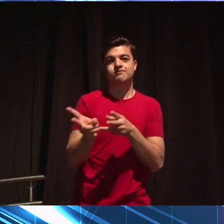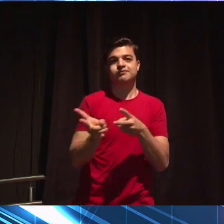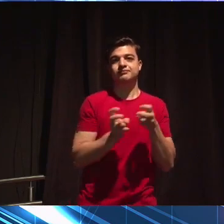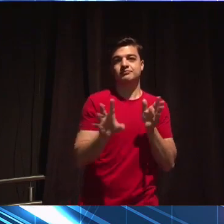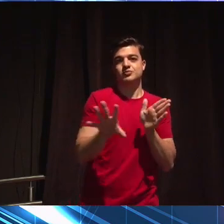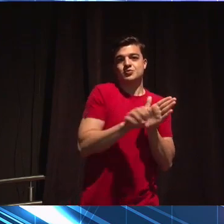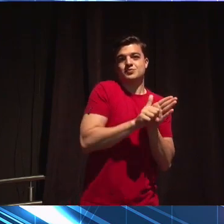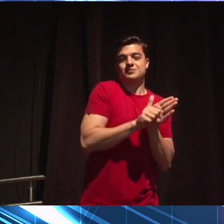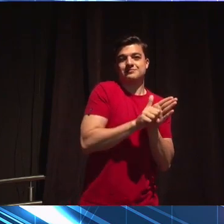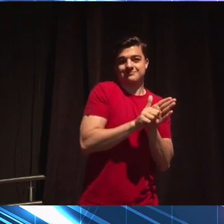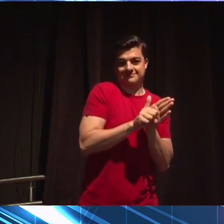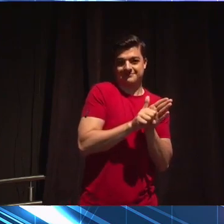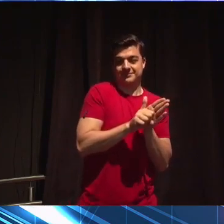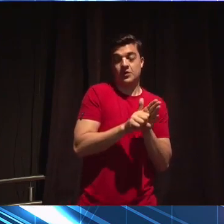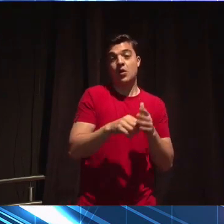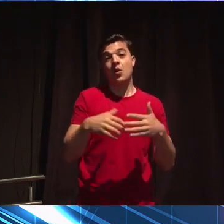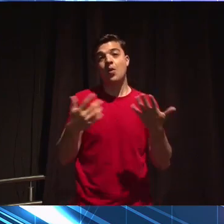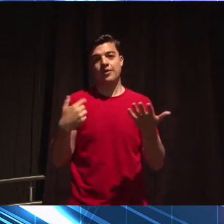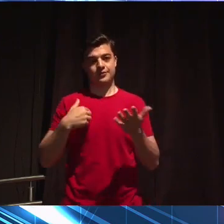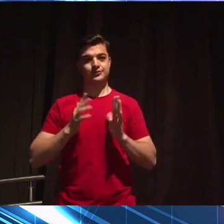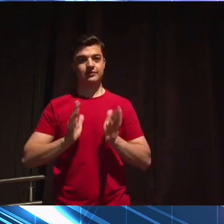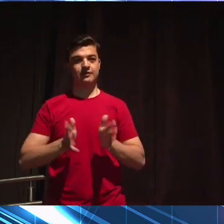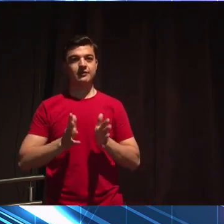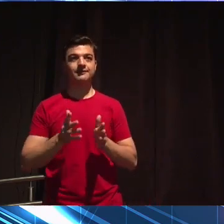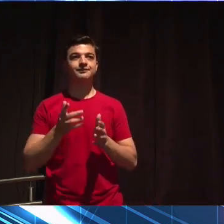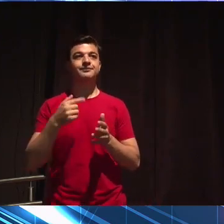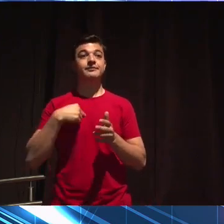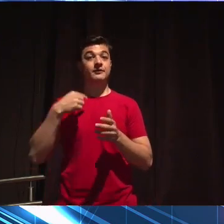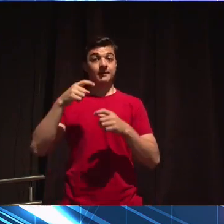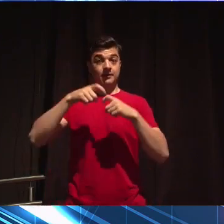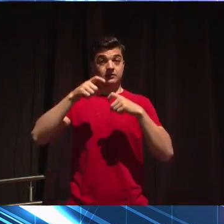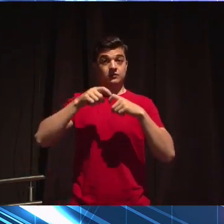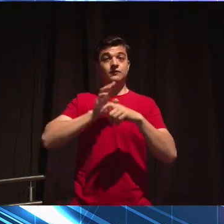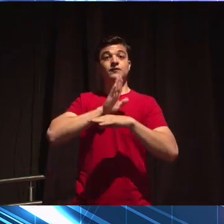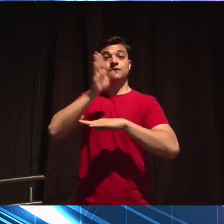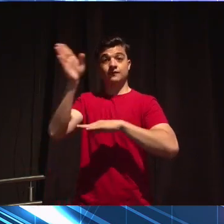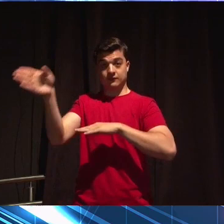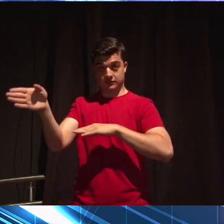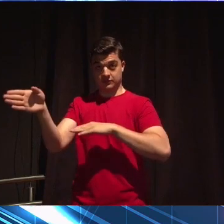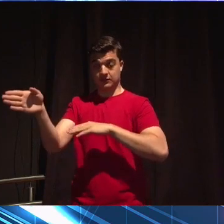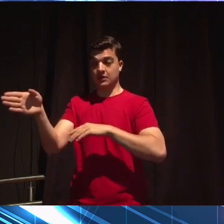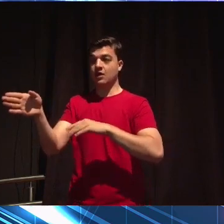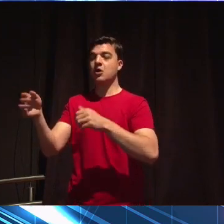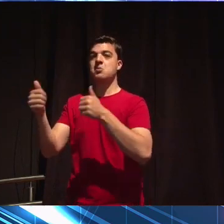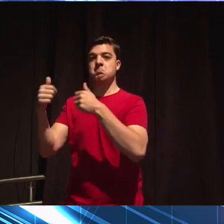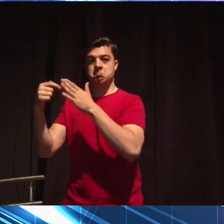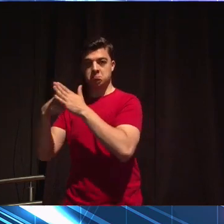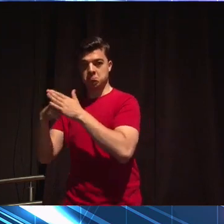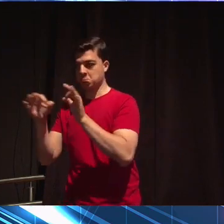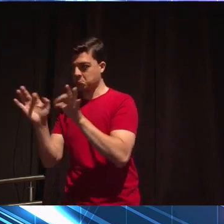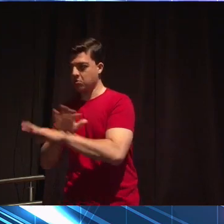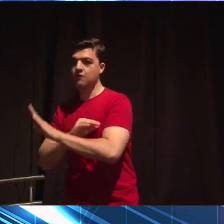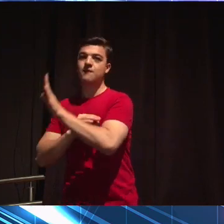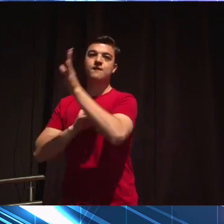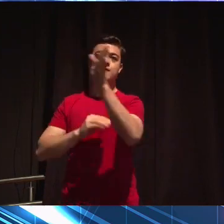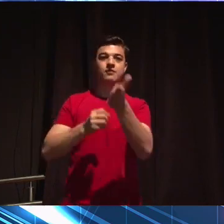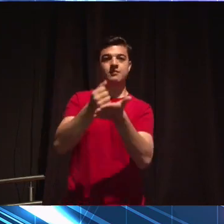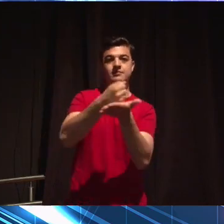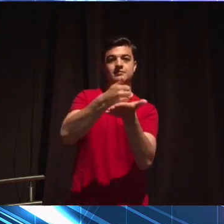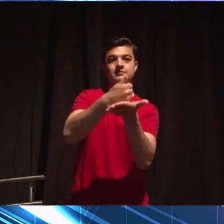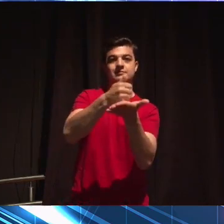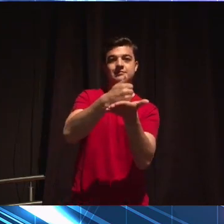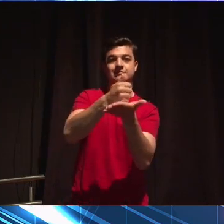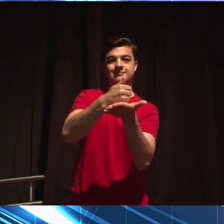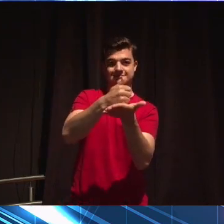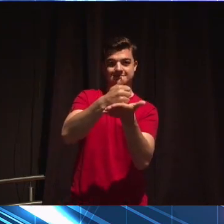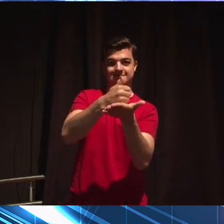experiência, já vou entender isso, ela ficou num consultório médico e saiu de lá, foi numa farmácia, e aí é óbvio, você recebe daqui a pouco uma propaganda do